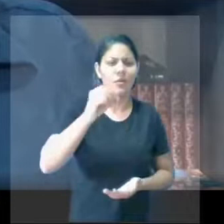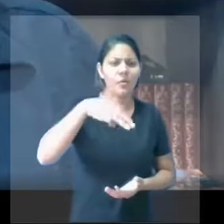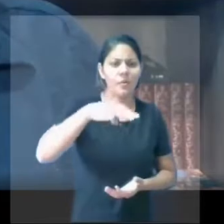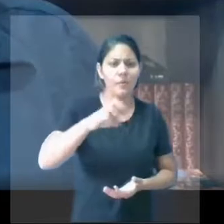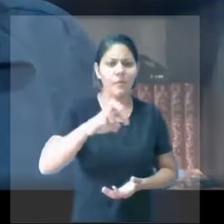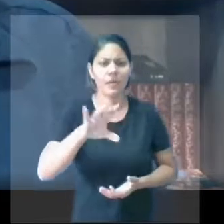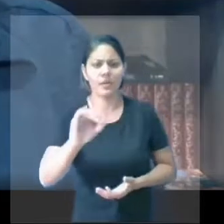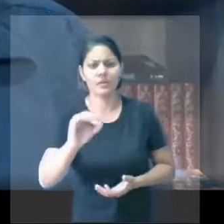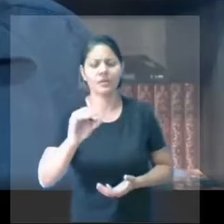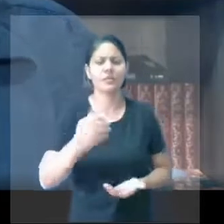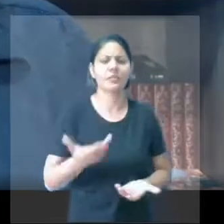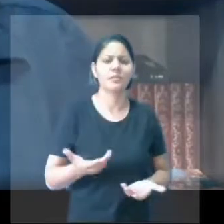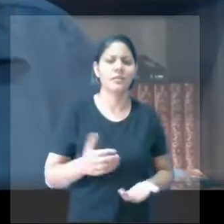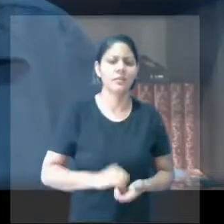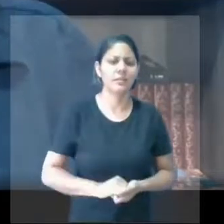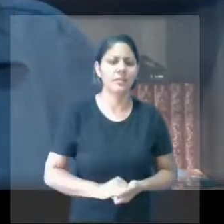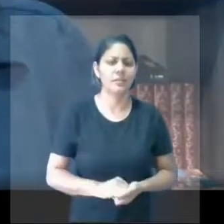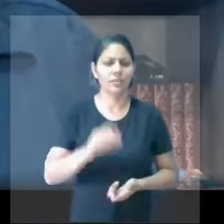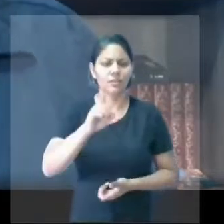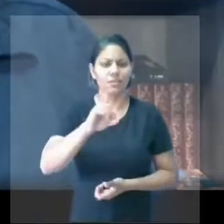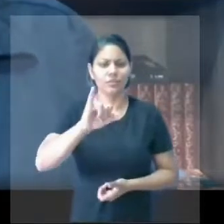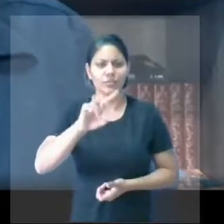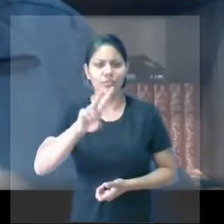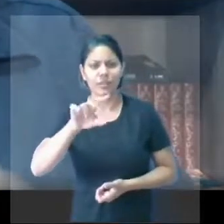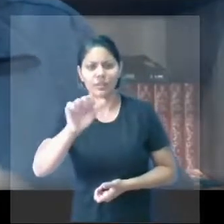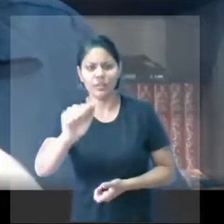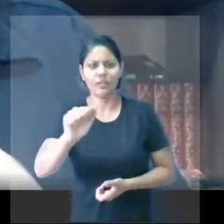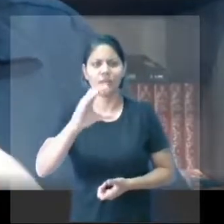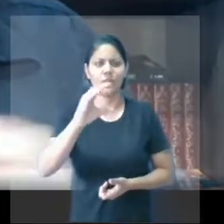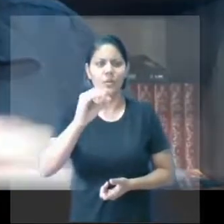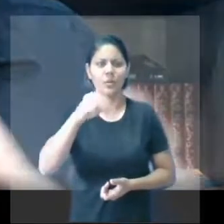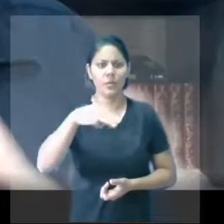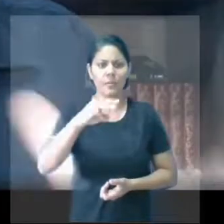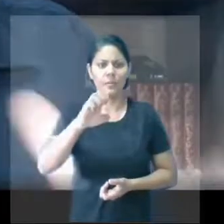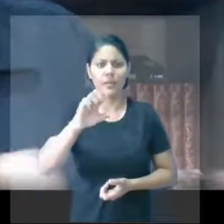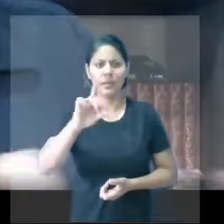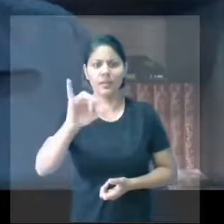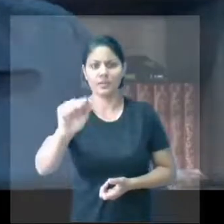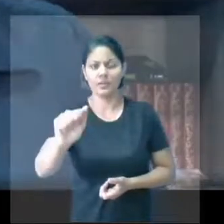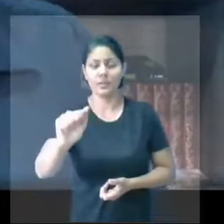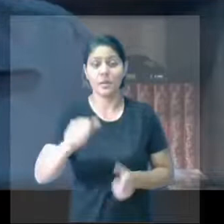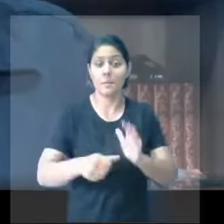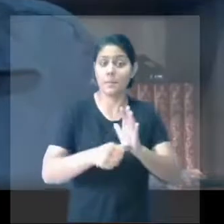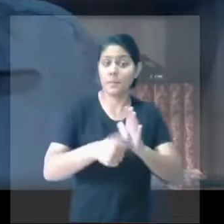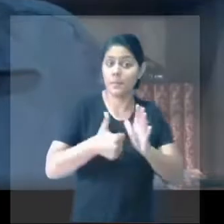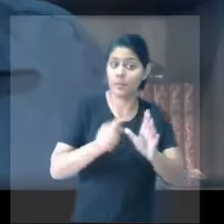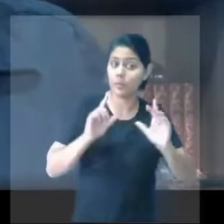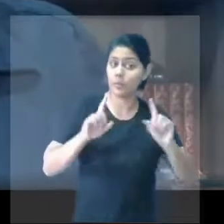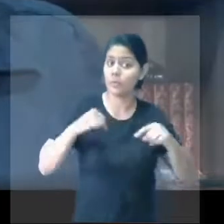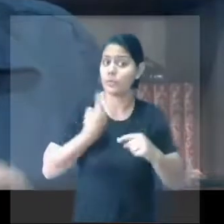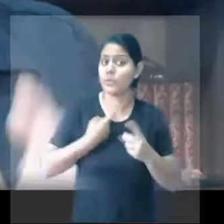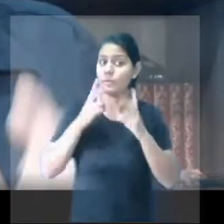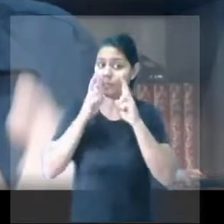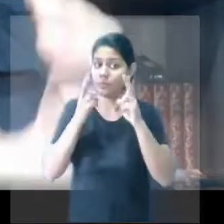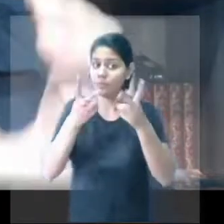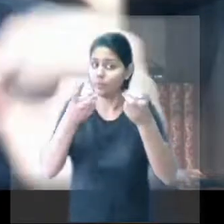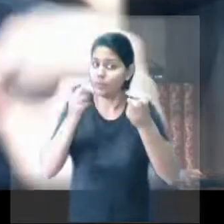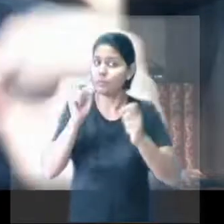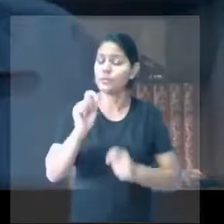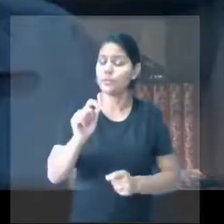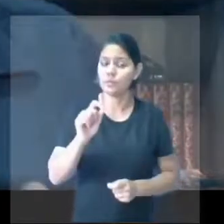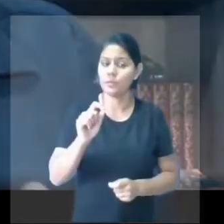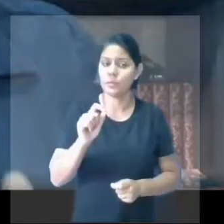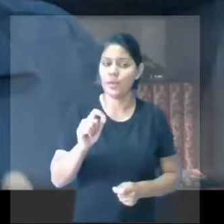ler a Eneida, ler a Divina Comédia? Primeiramente, nós temos que verificar justamente essa questão, né,